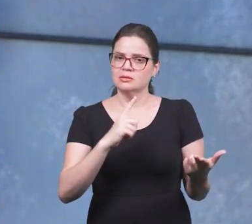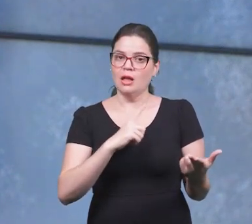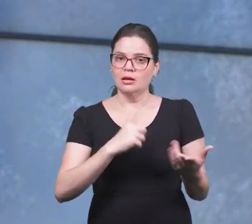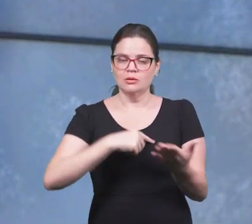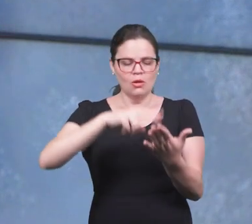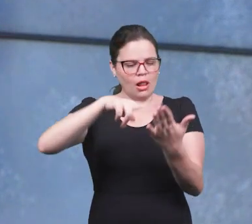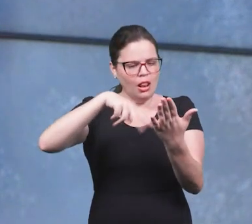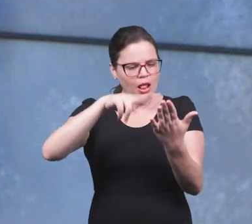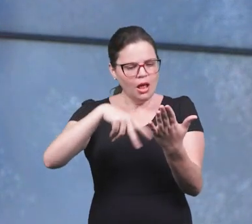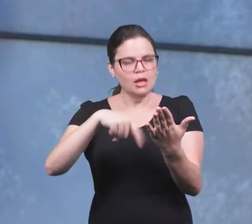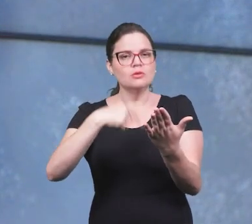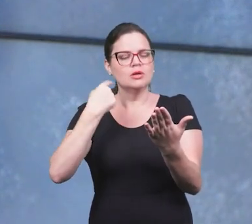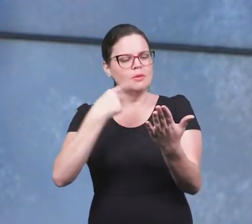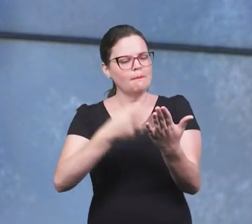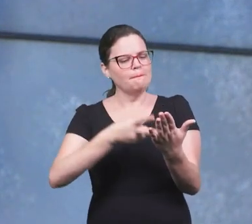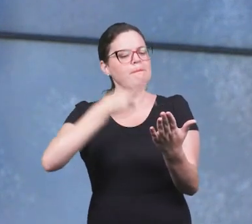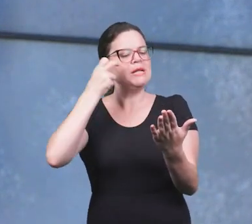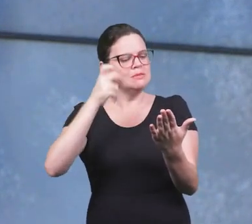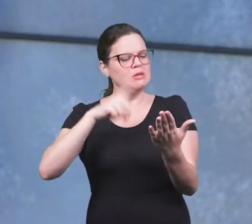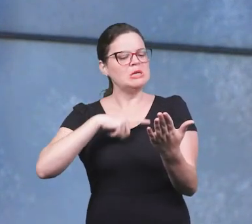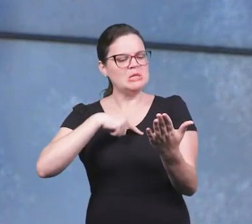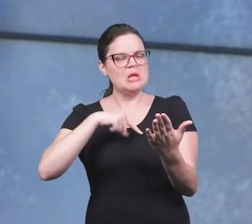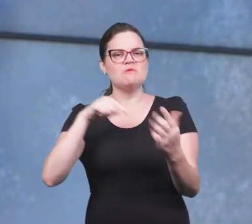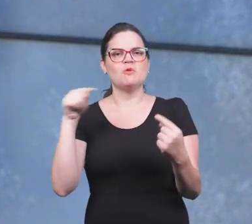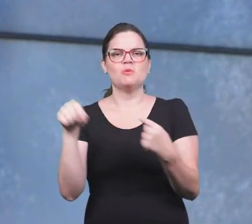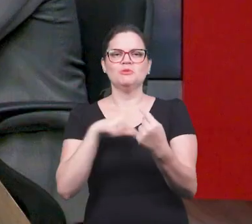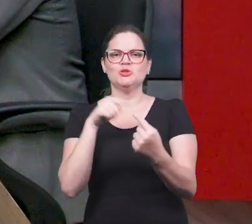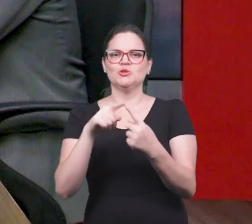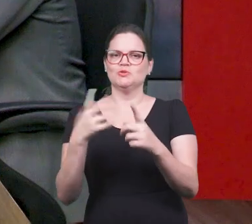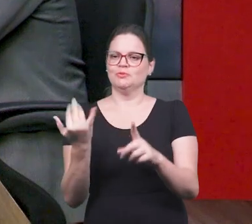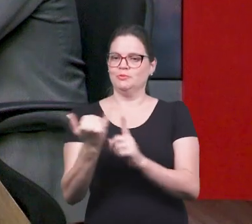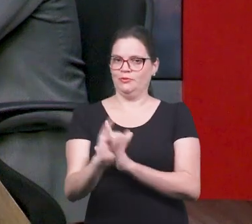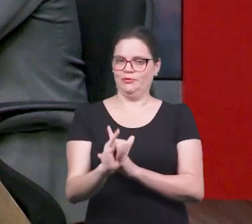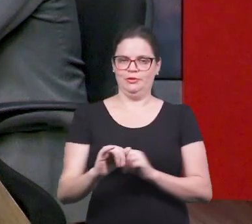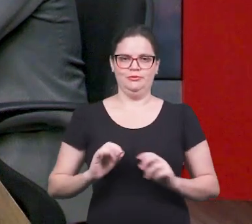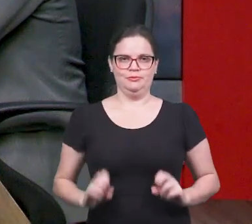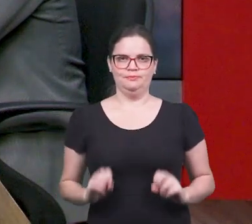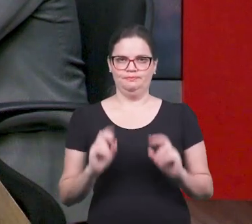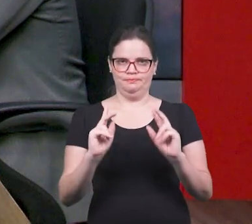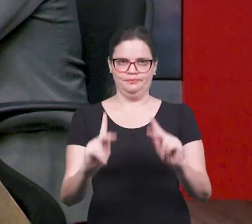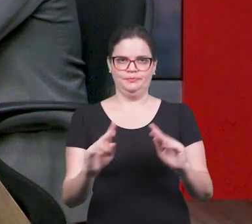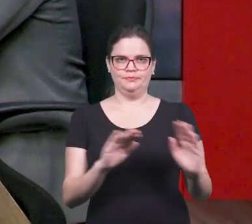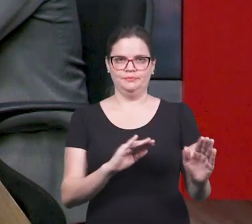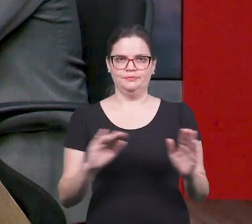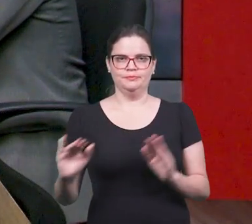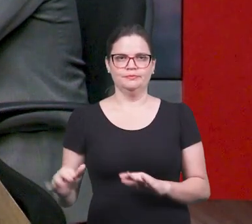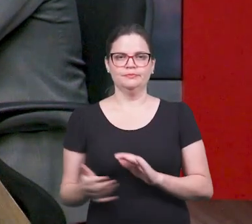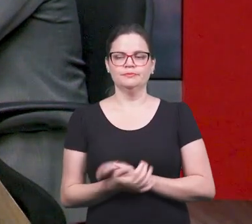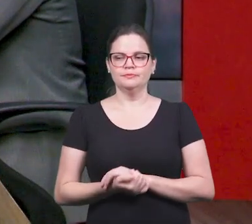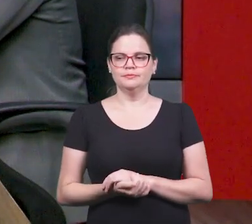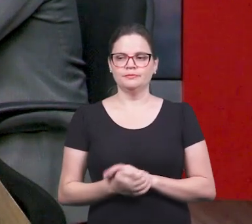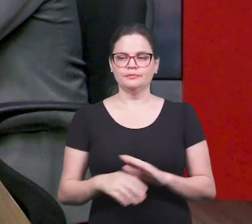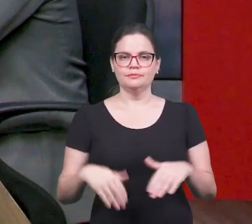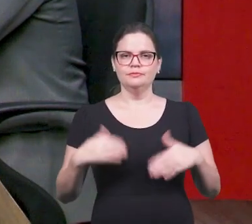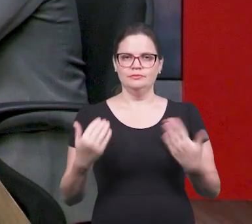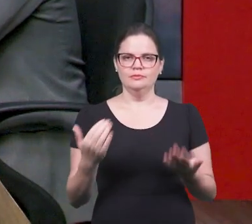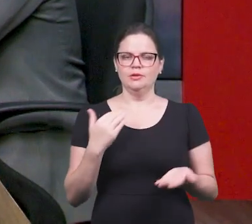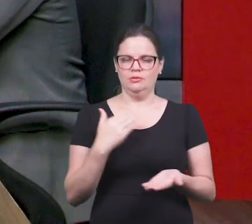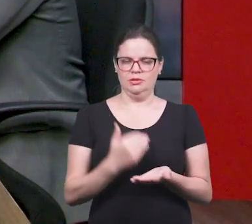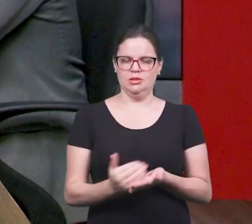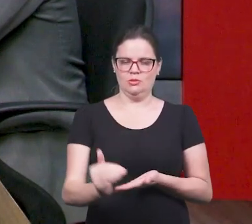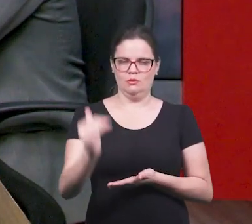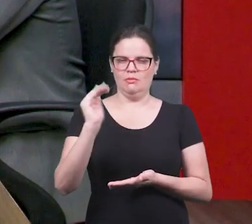o profético, que é o que mais nos interessa. Então, feita essa pequena introdução,